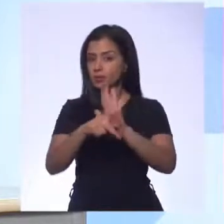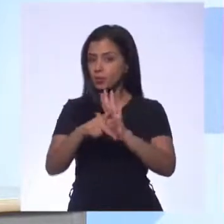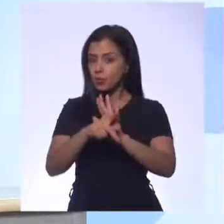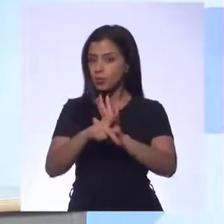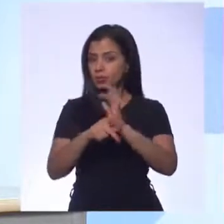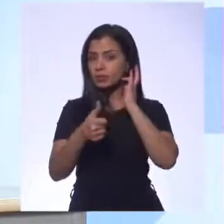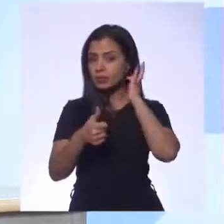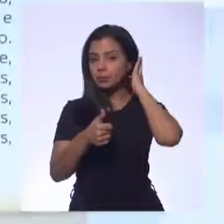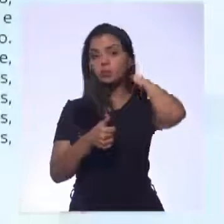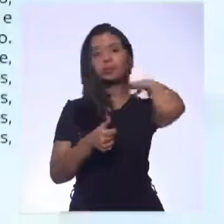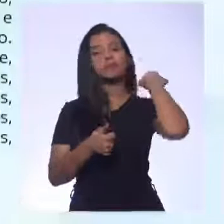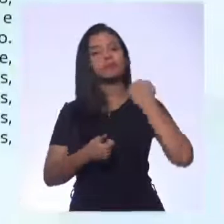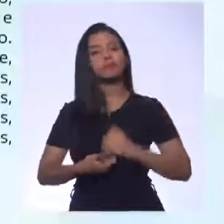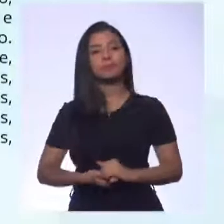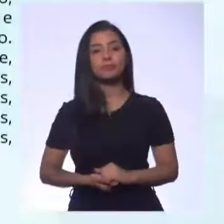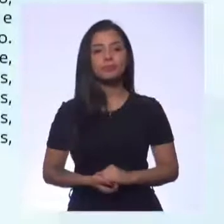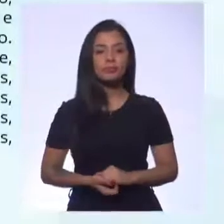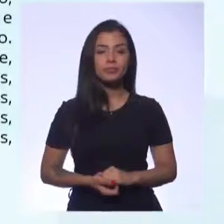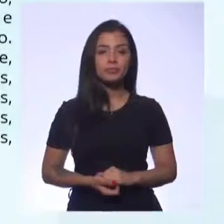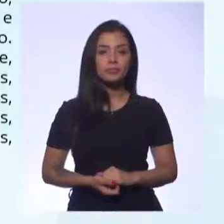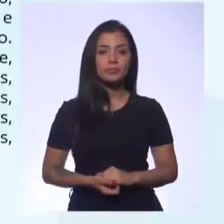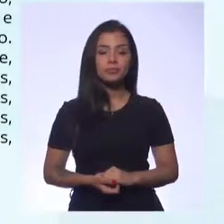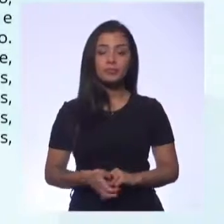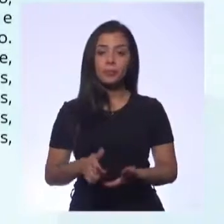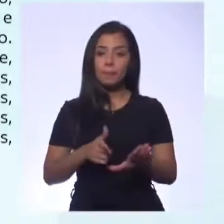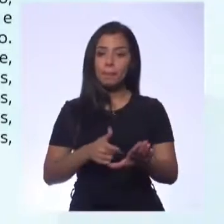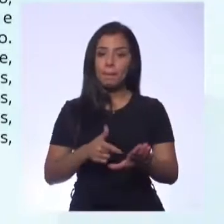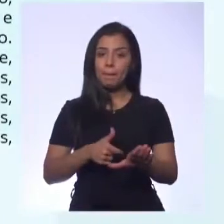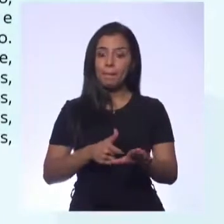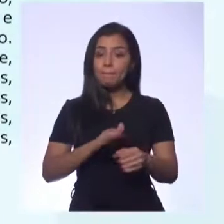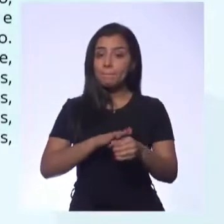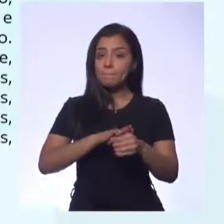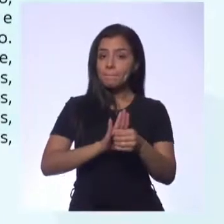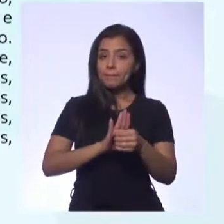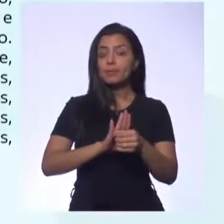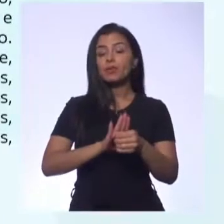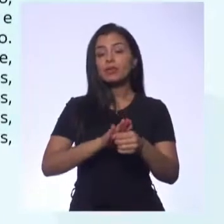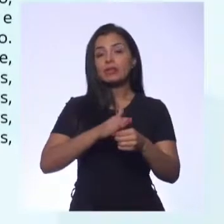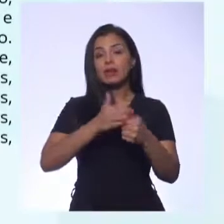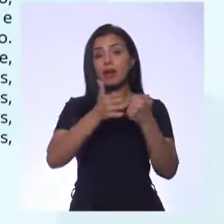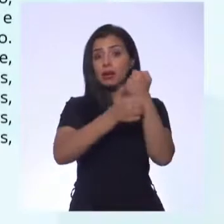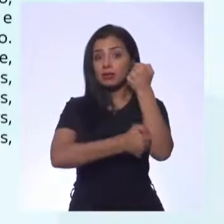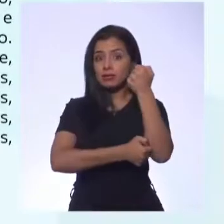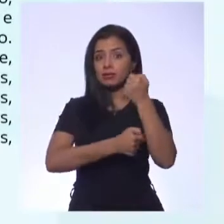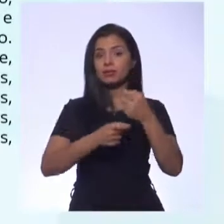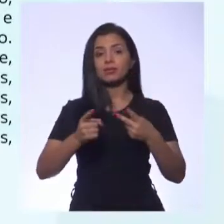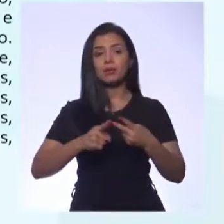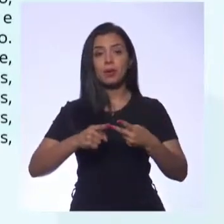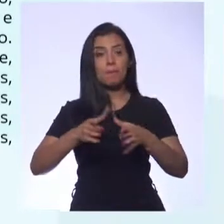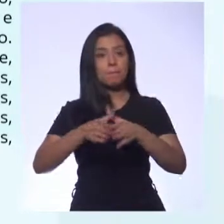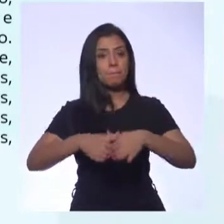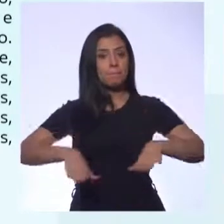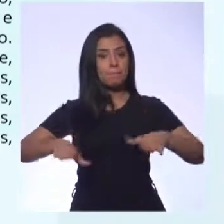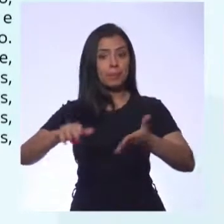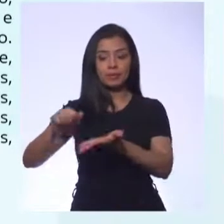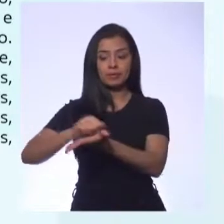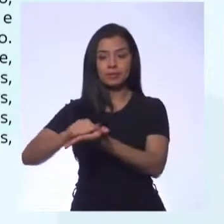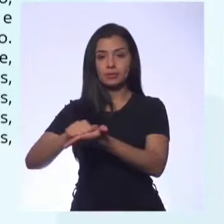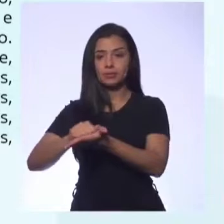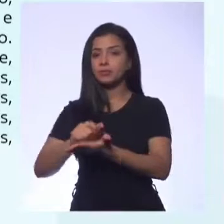visualizar. Então, chinelos, vaso, descarga, pia, sabonete,